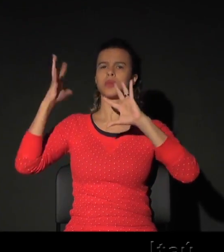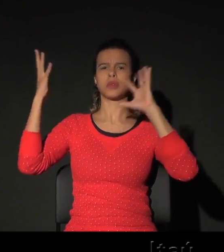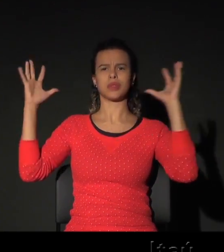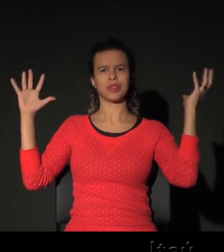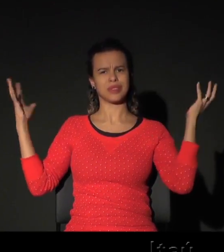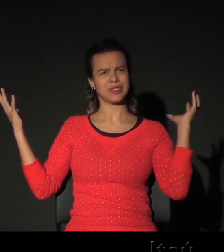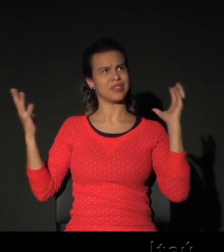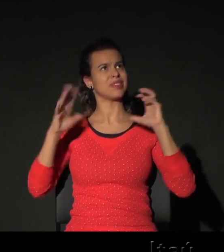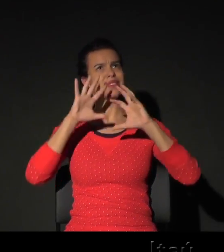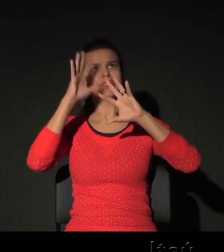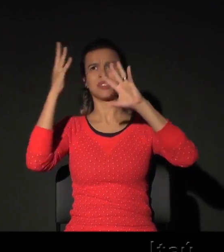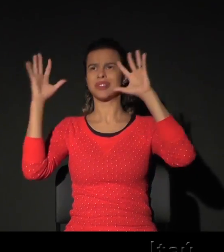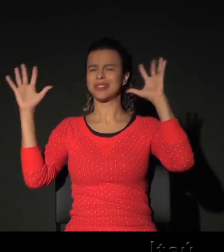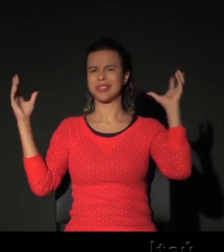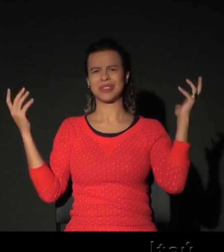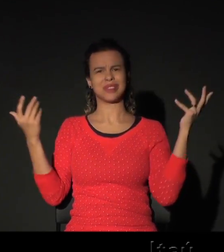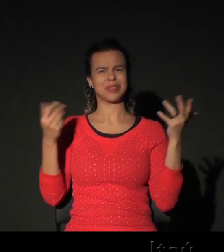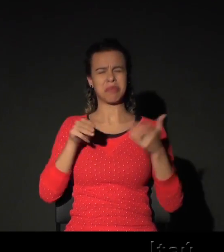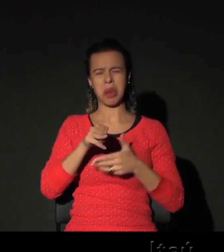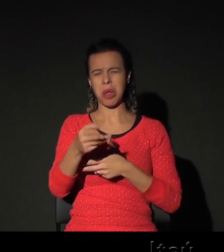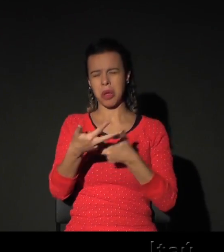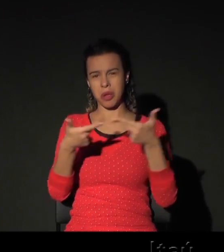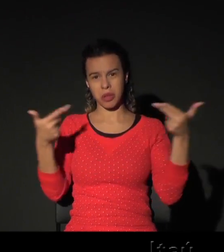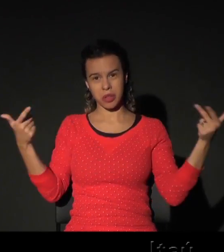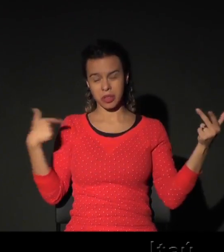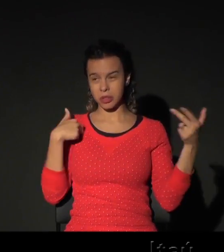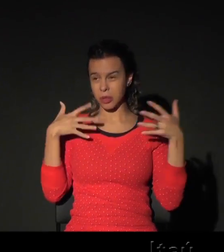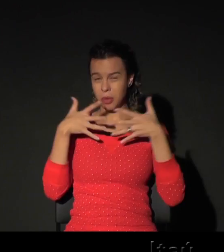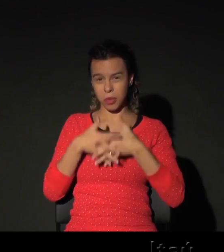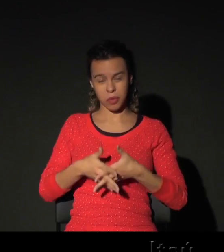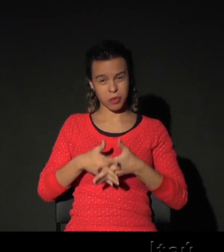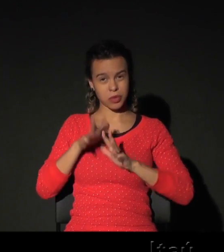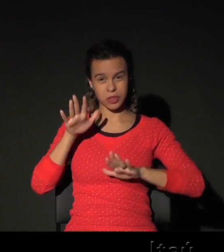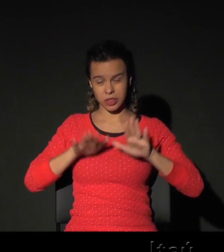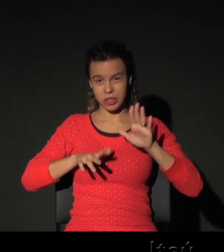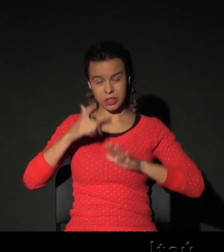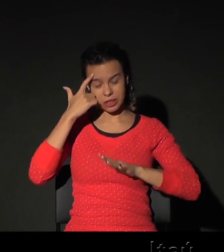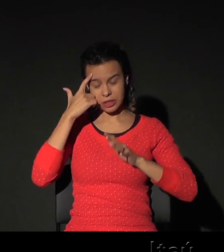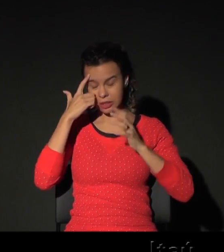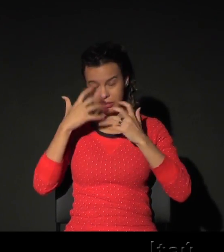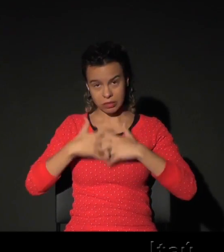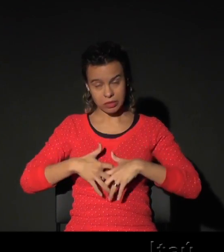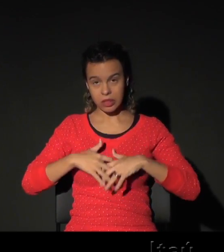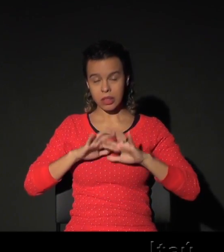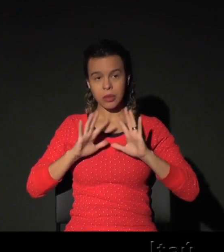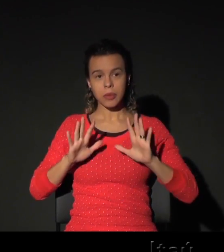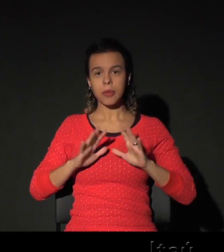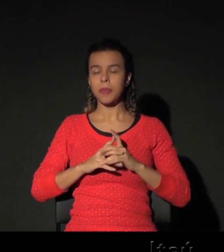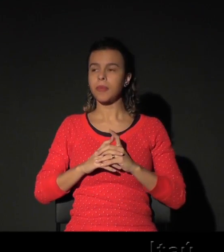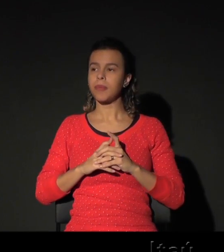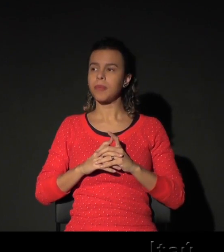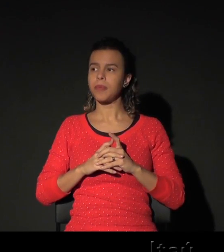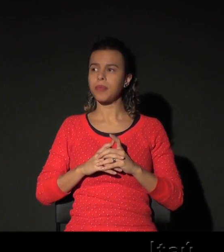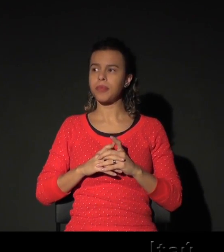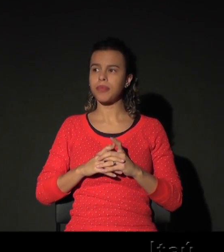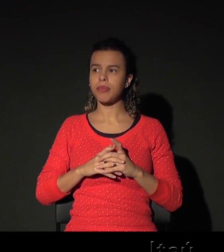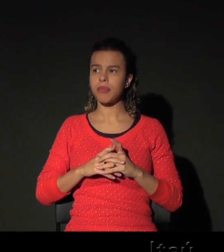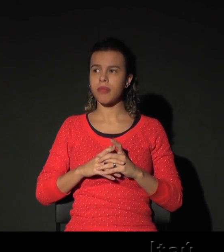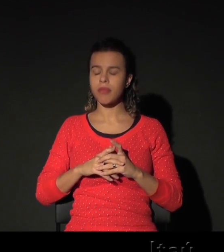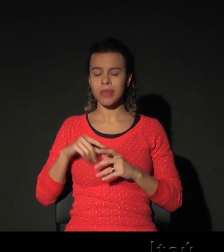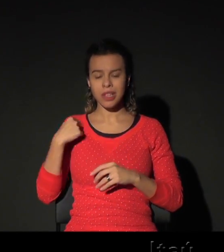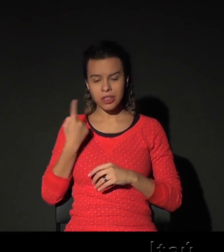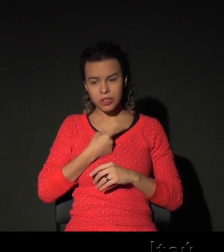500 milhões de coisas que inclusive me confunde um pouco a minha cabeça eu